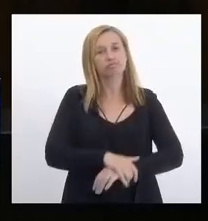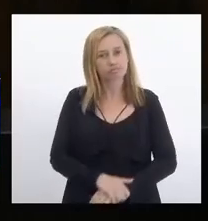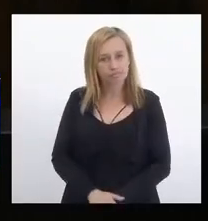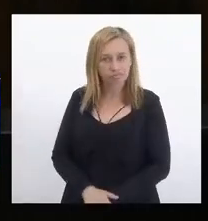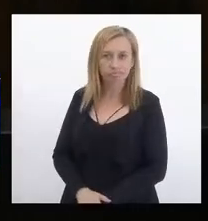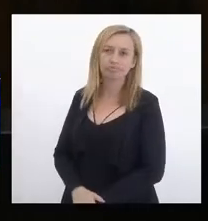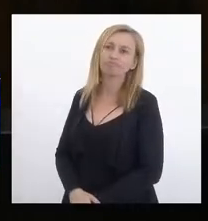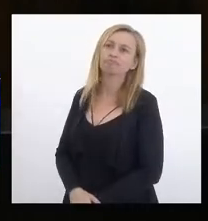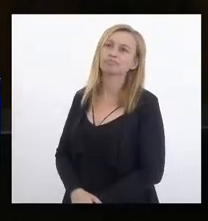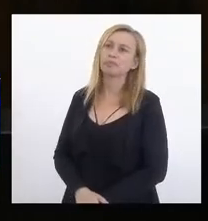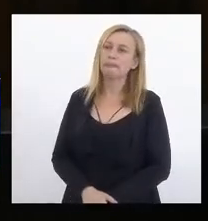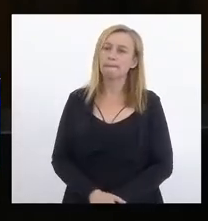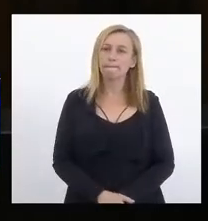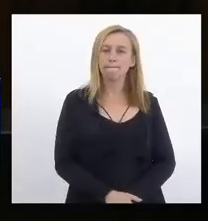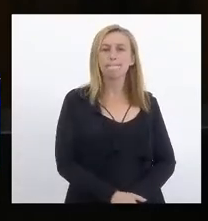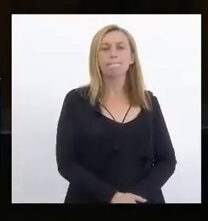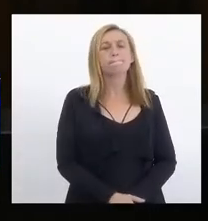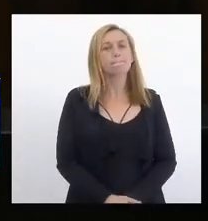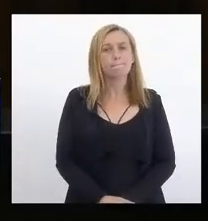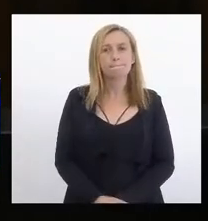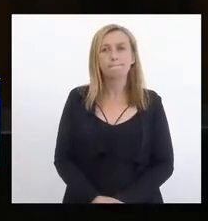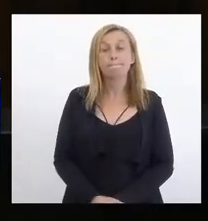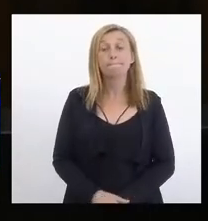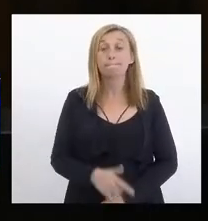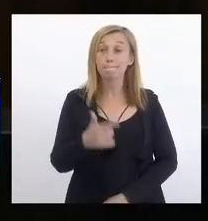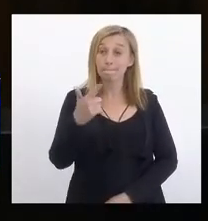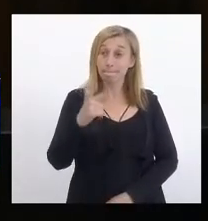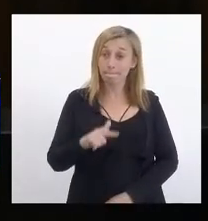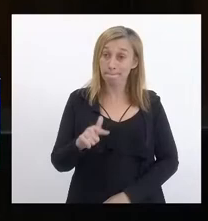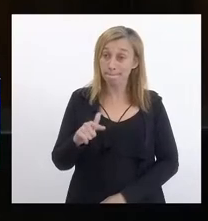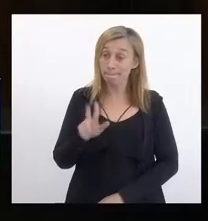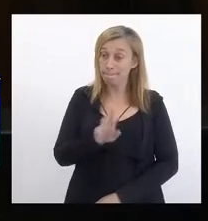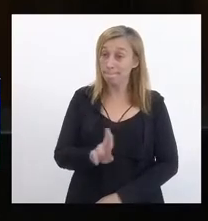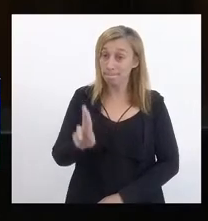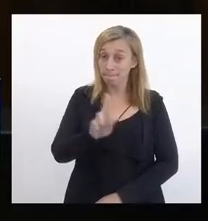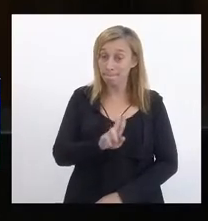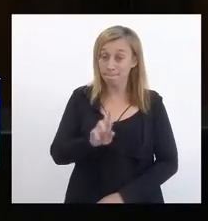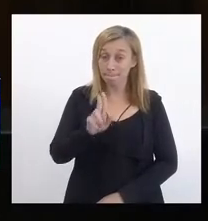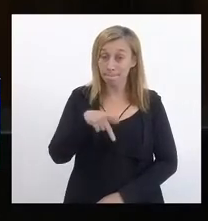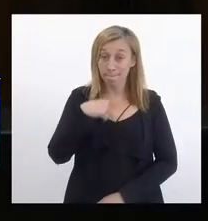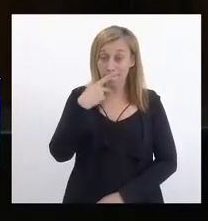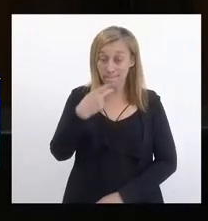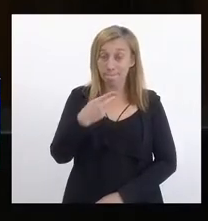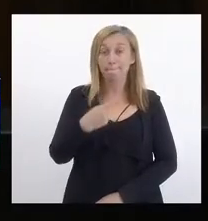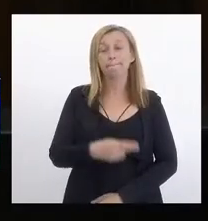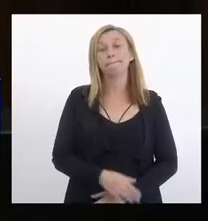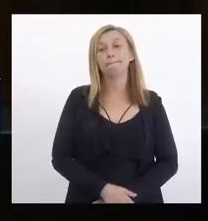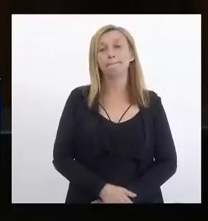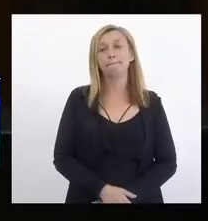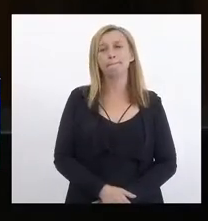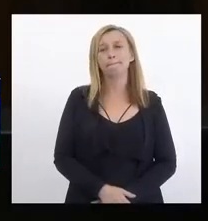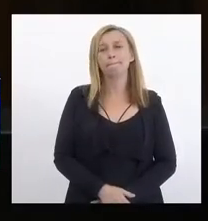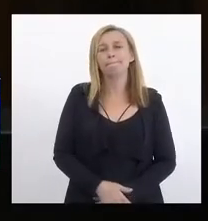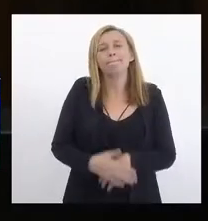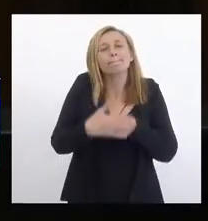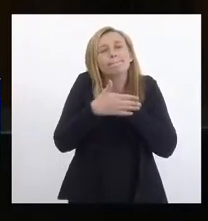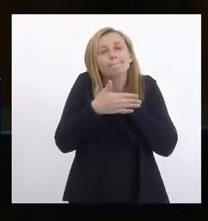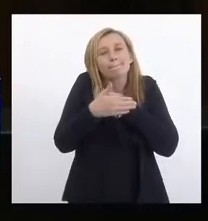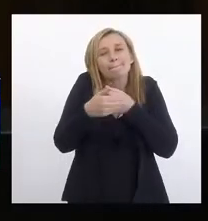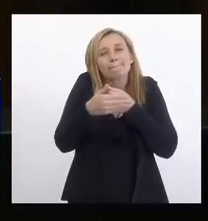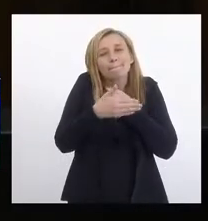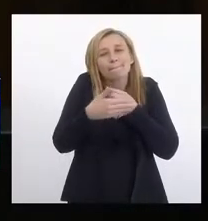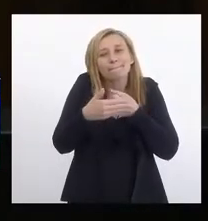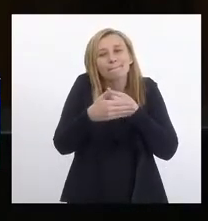nossas redes sociais. Mais uma vez, eu faço uso da palavra e, com muito carinho e com